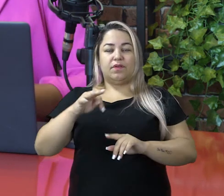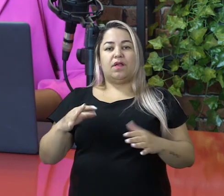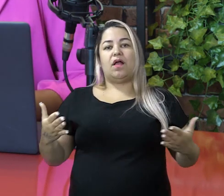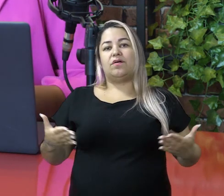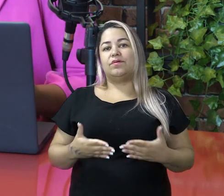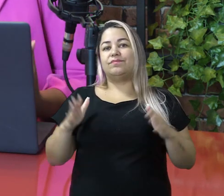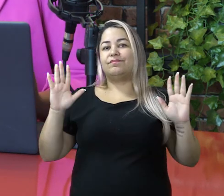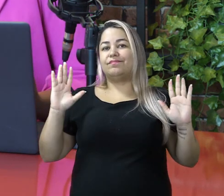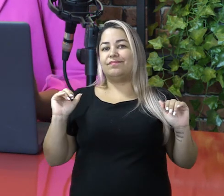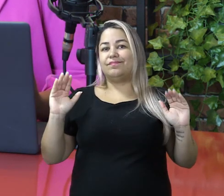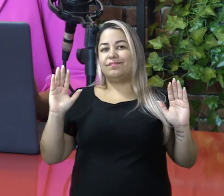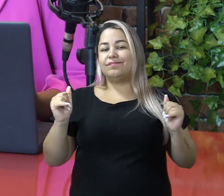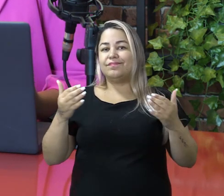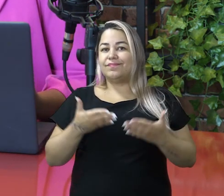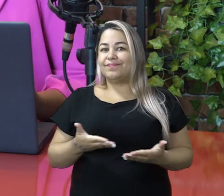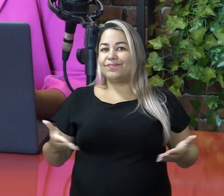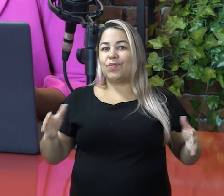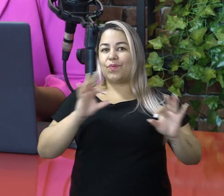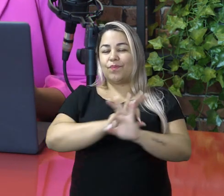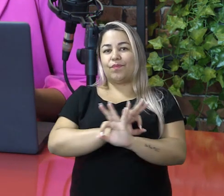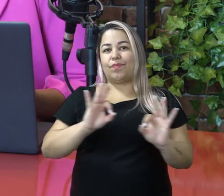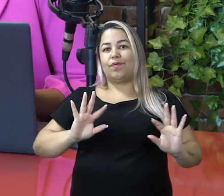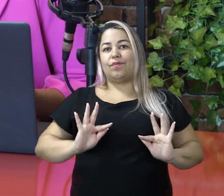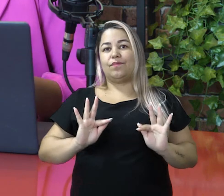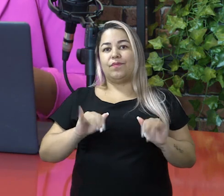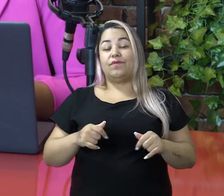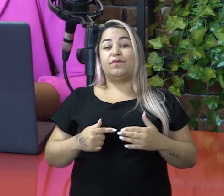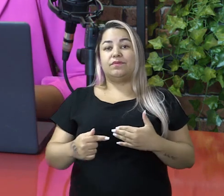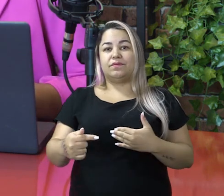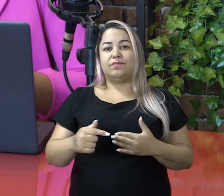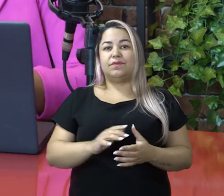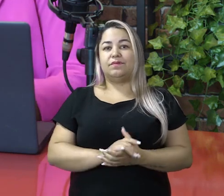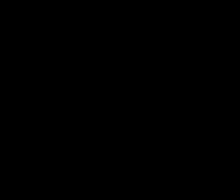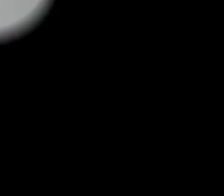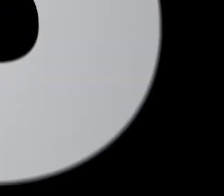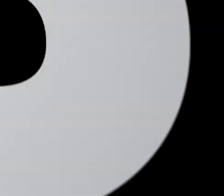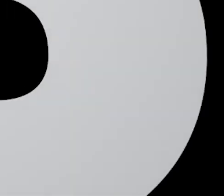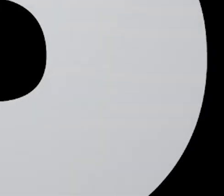PT. Agora eu me despeço de você, desejando um ótimo final de semana.